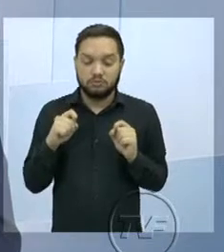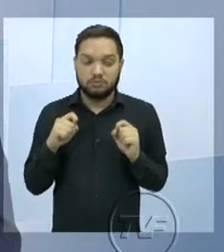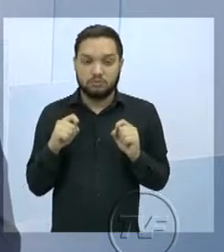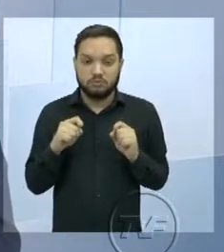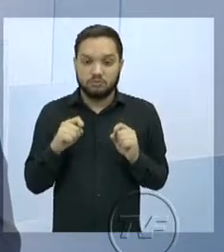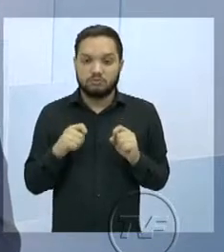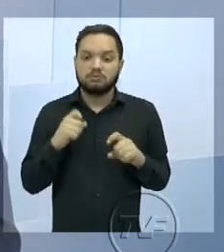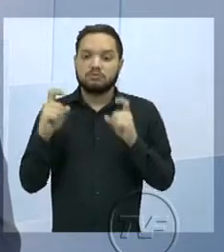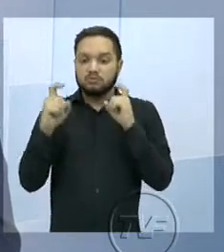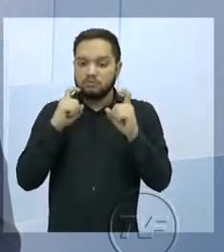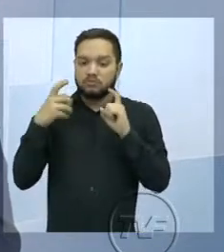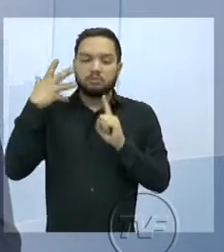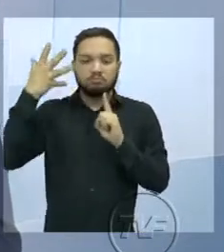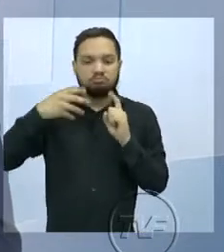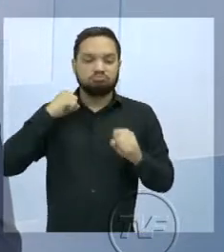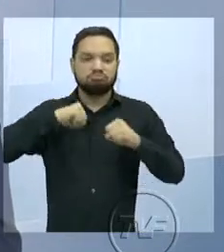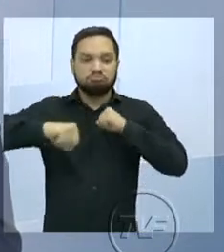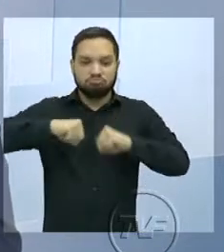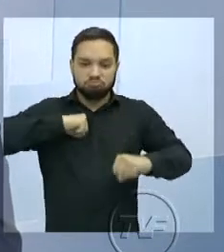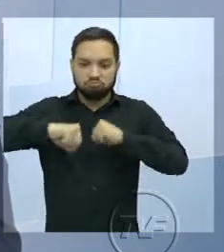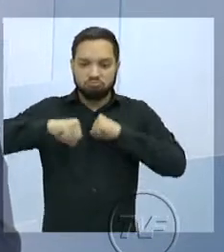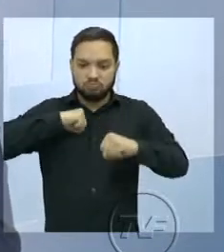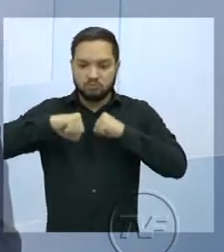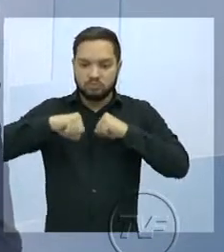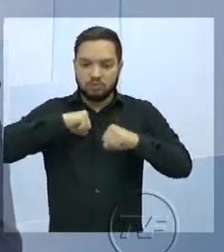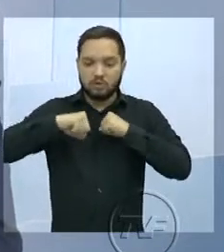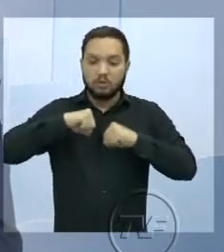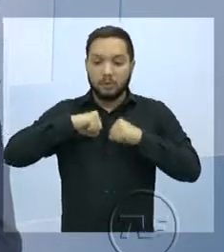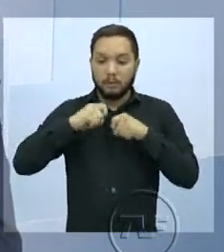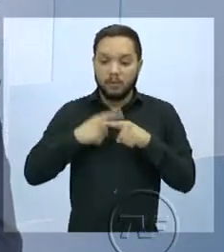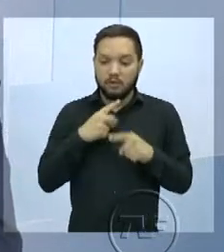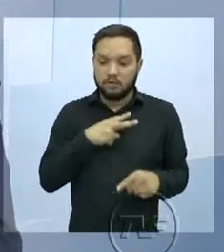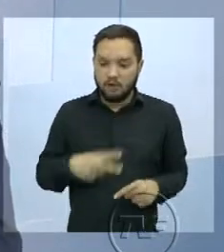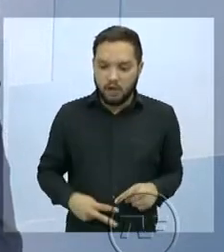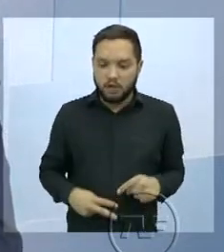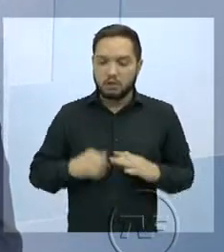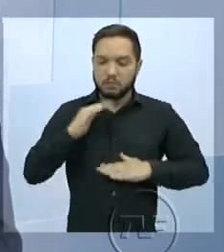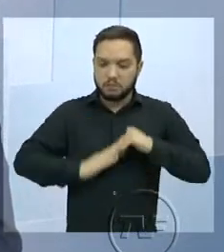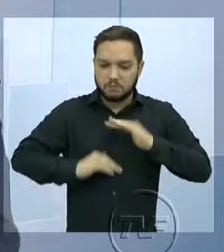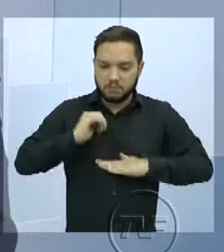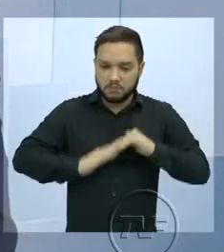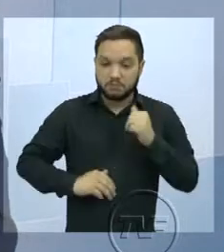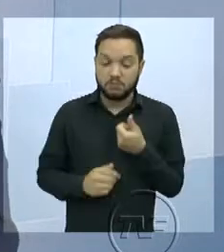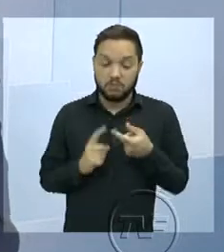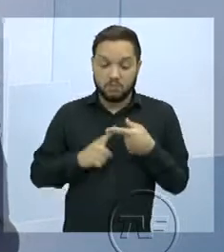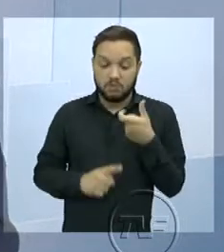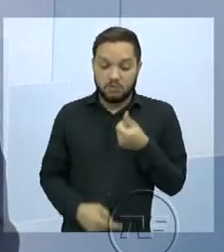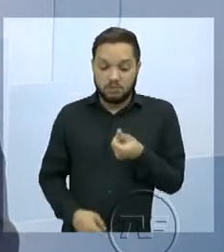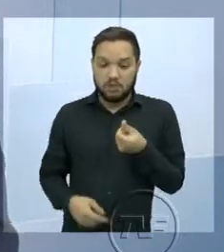o bom debate, né? Nós temos uma oposição qualificada, esses 6 vereadores têm